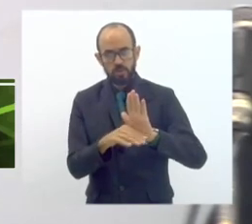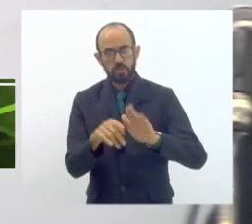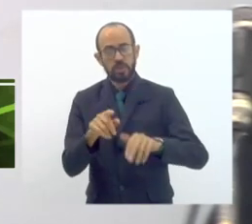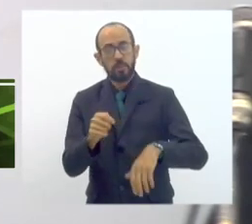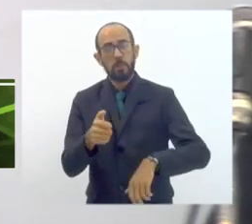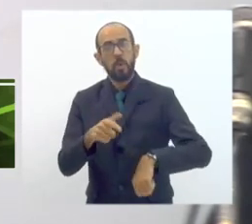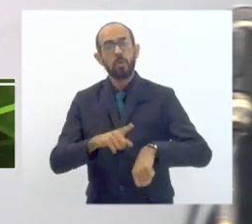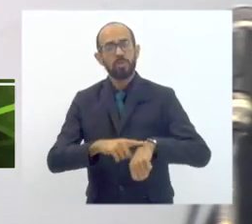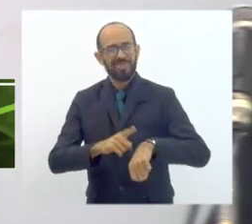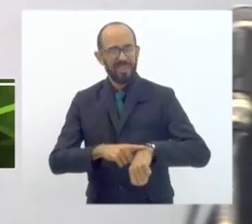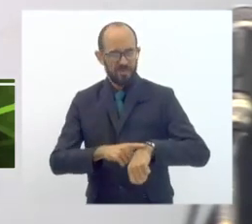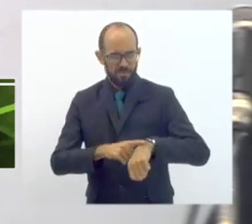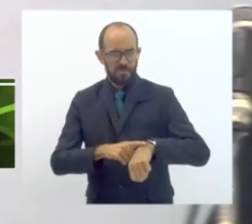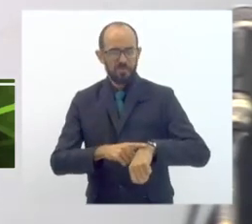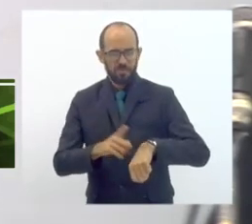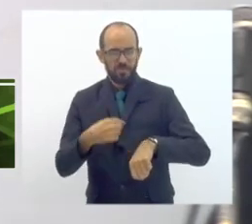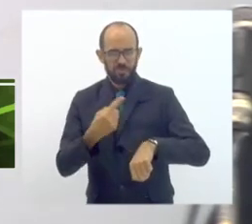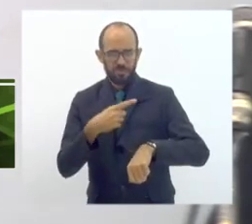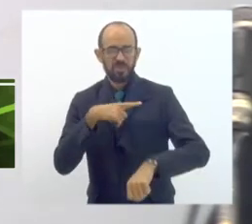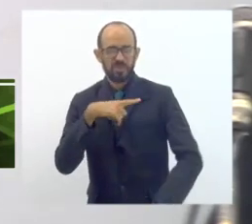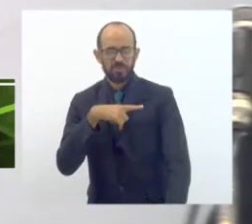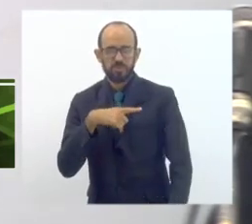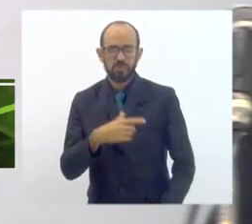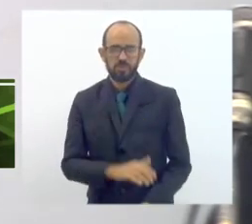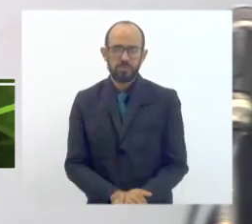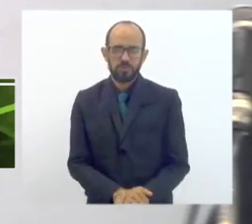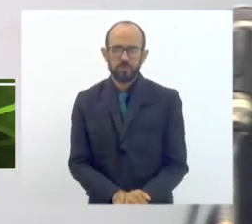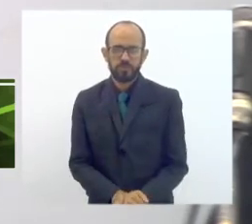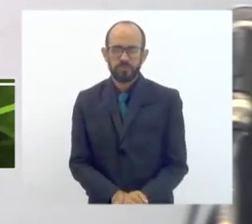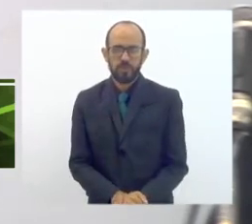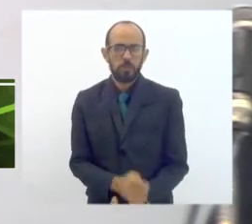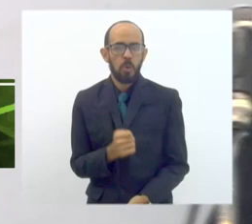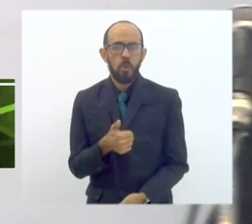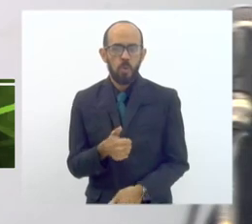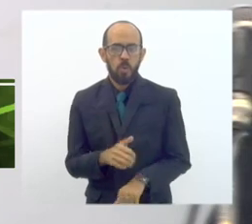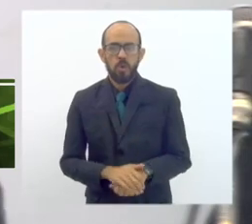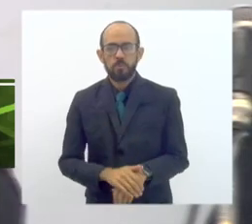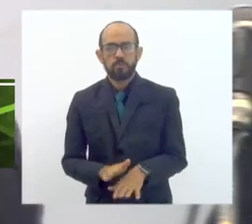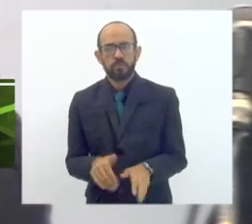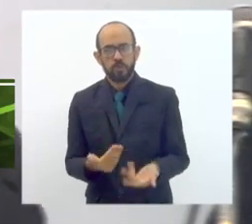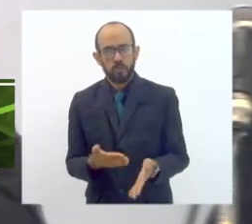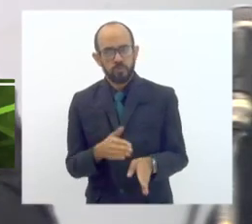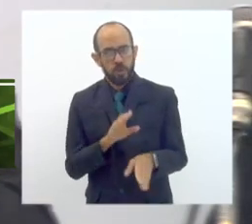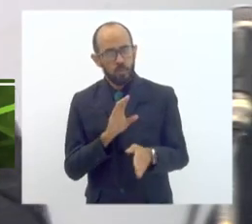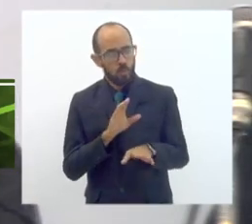aí, a pior coisa é que aí, para encerrar, eu queria dar um conselho, não